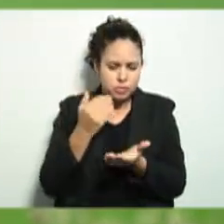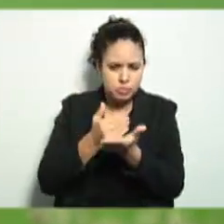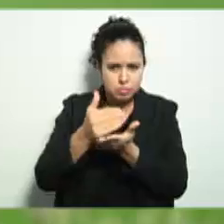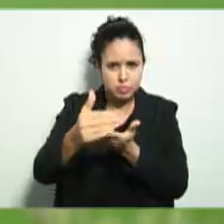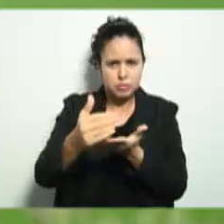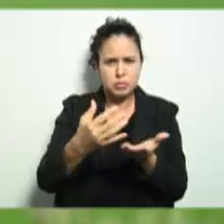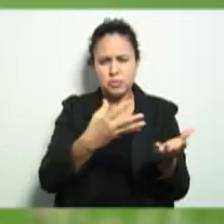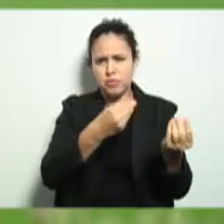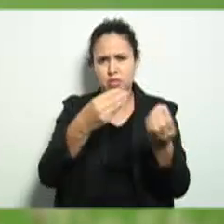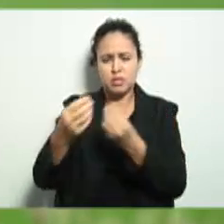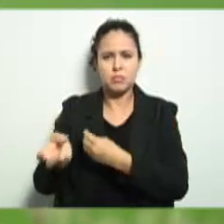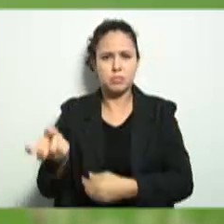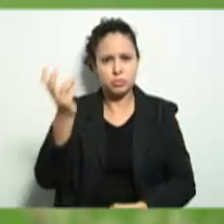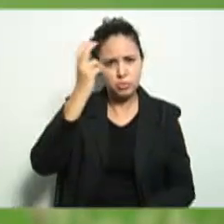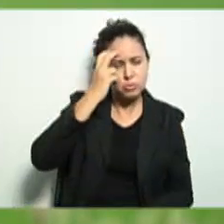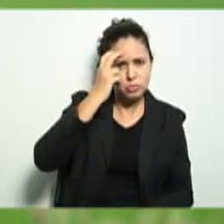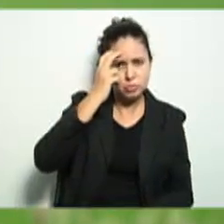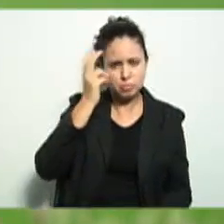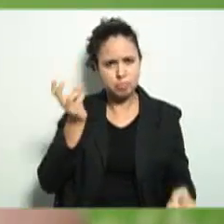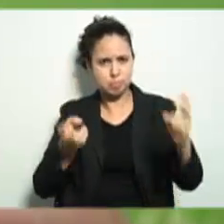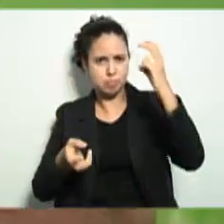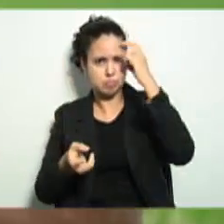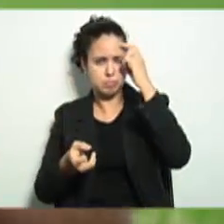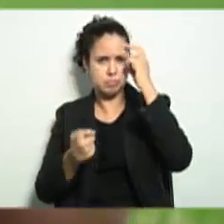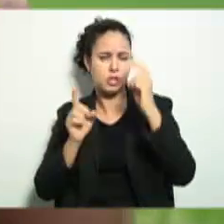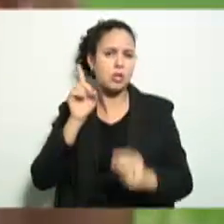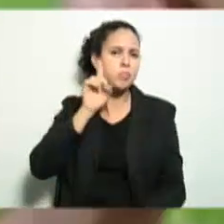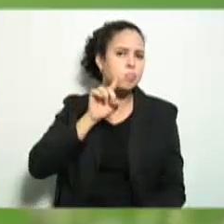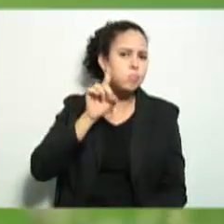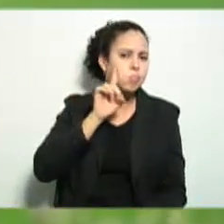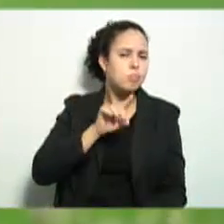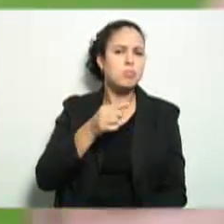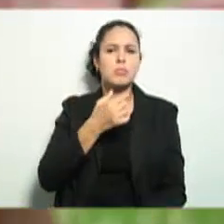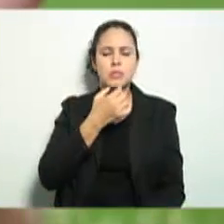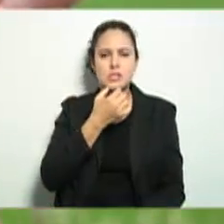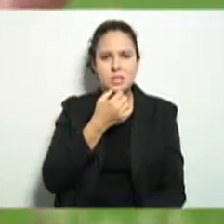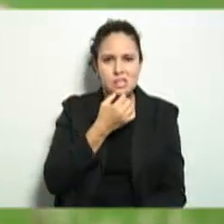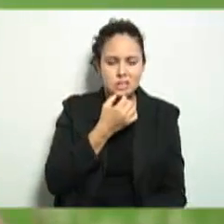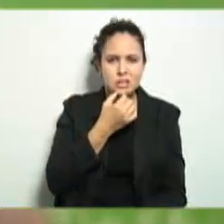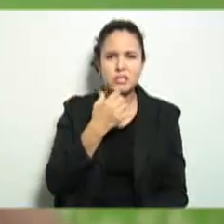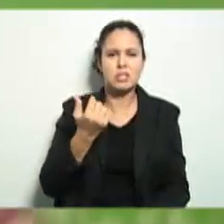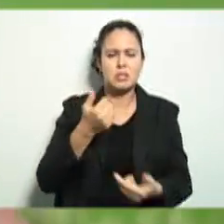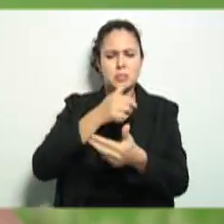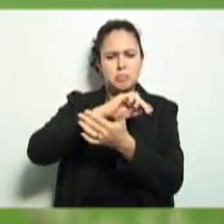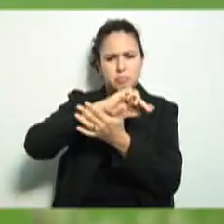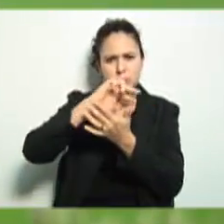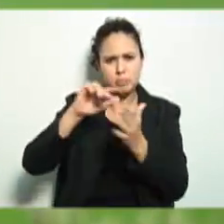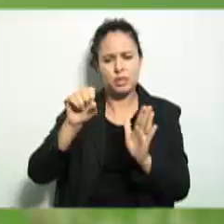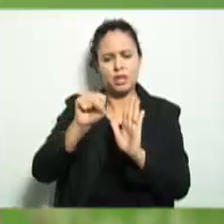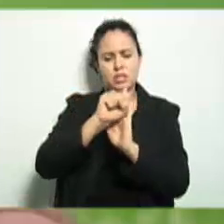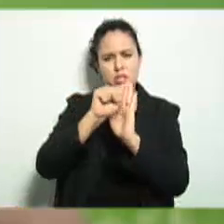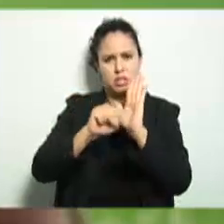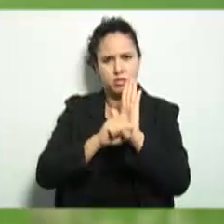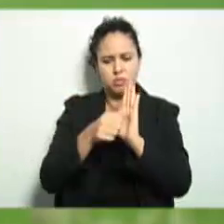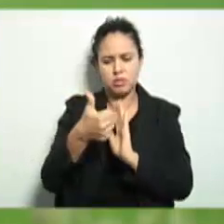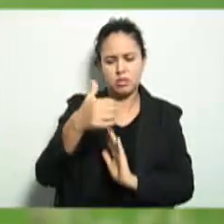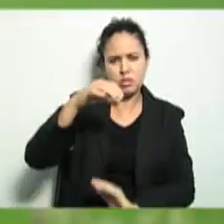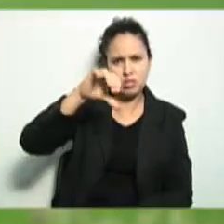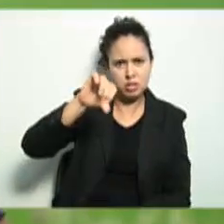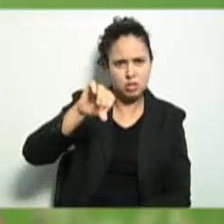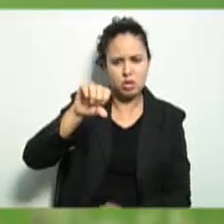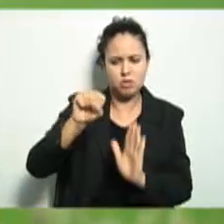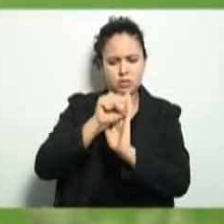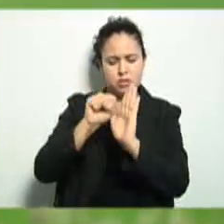não só nordestina, mas também inglesas, americanas, isso do século XIX para o século XX até os dias atuais. Por isso que é